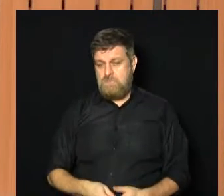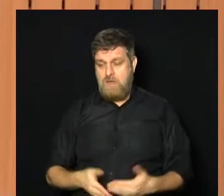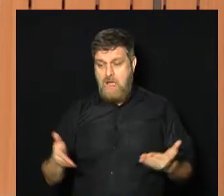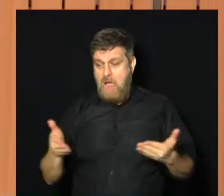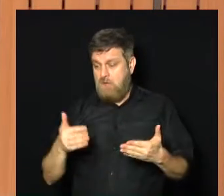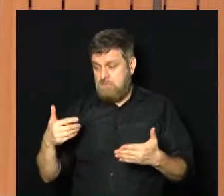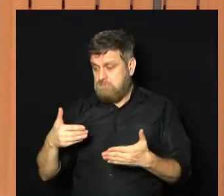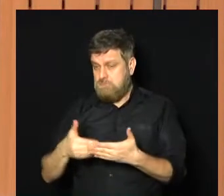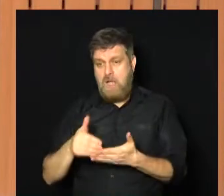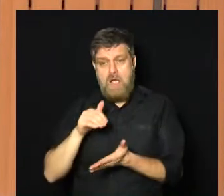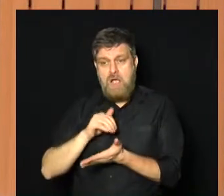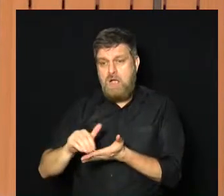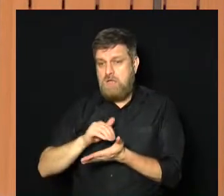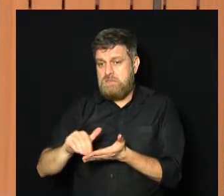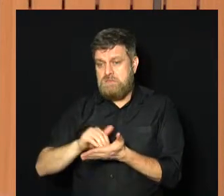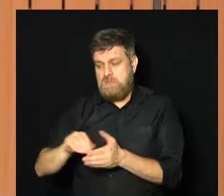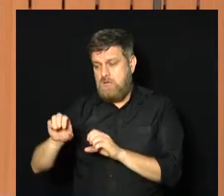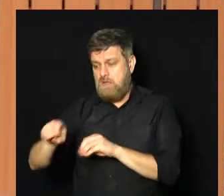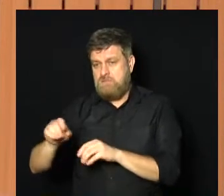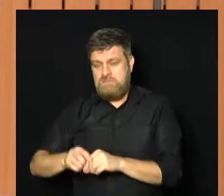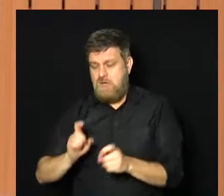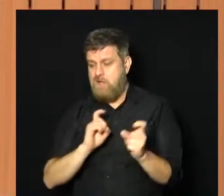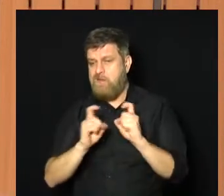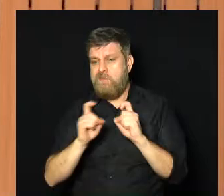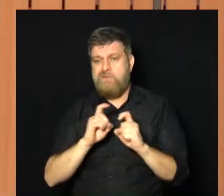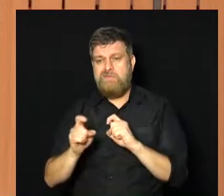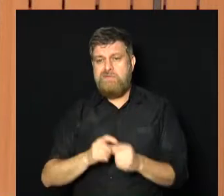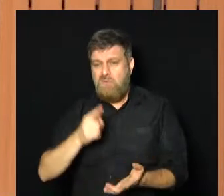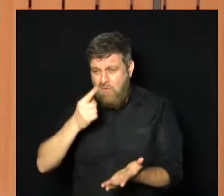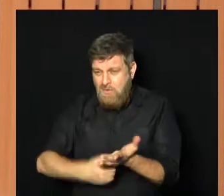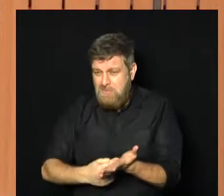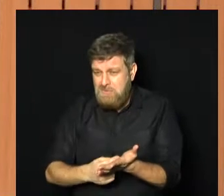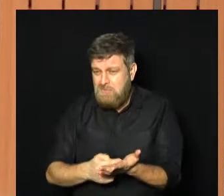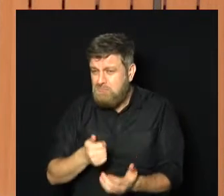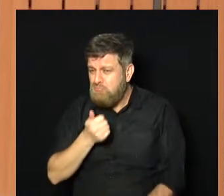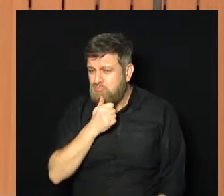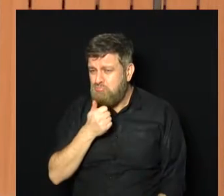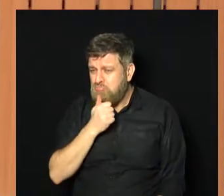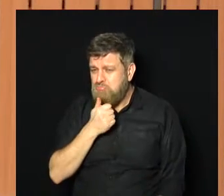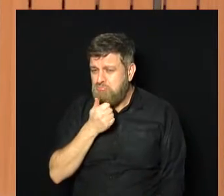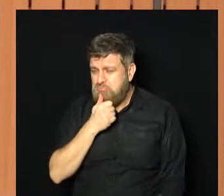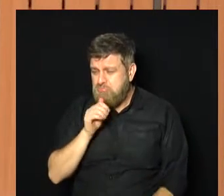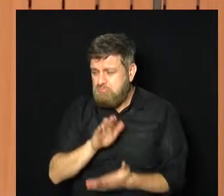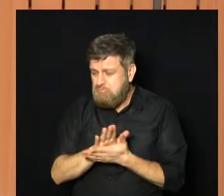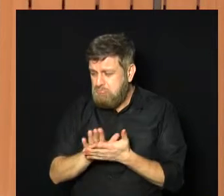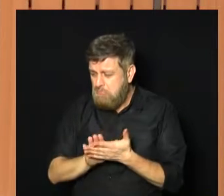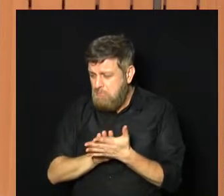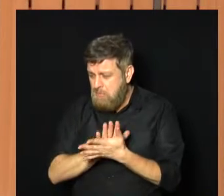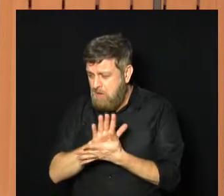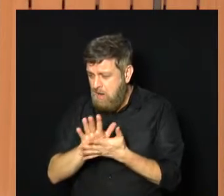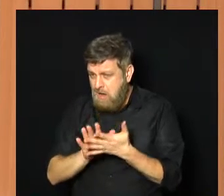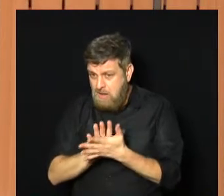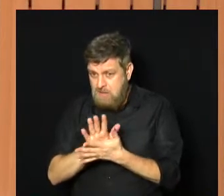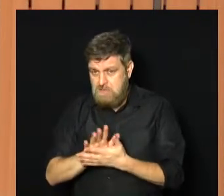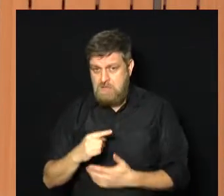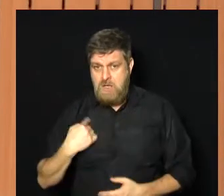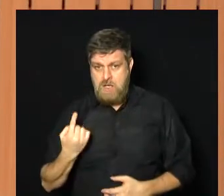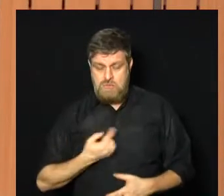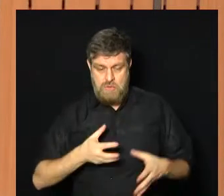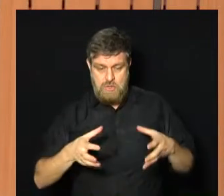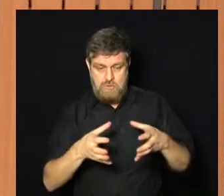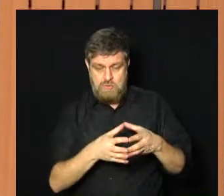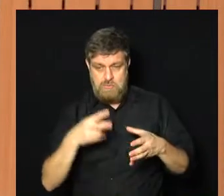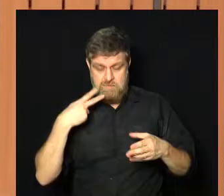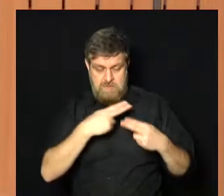momento a secretaria não marcou uma nova reunião. É isso. Para além dessa iniciativa aqui na Comissão de Educação da